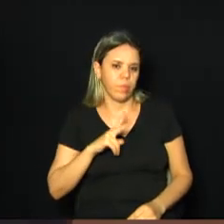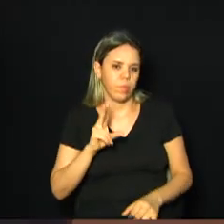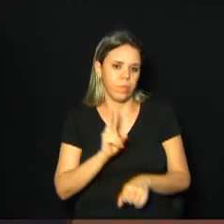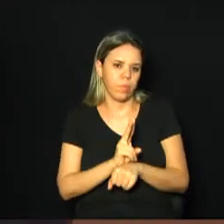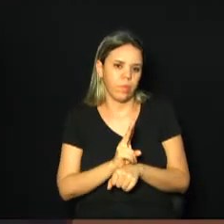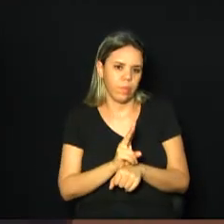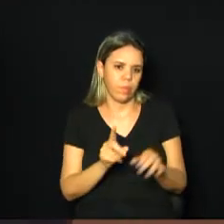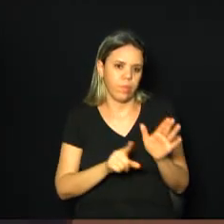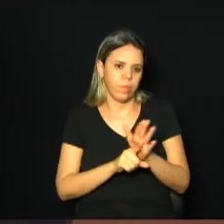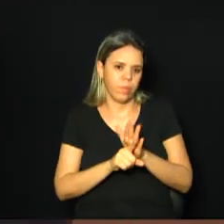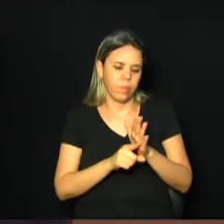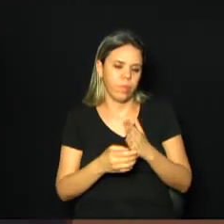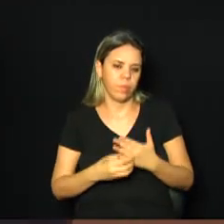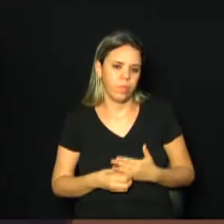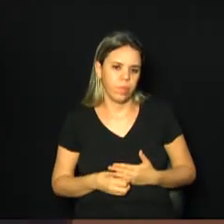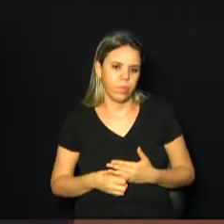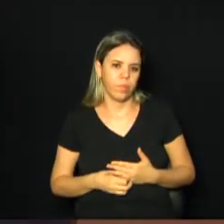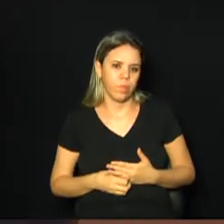de dados.